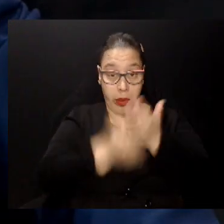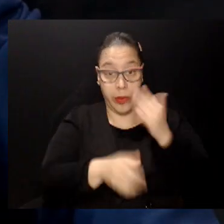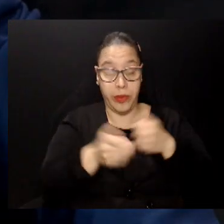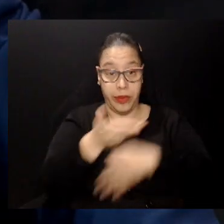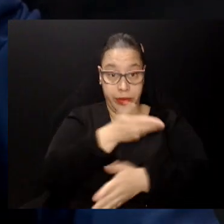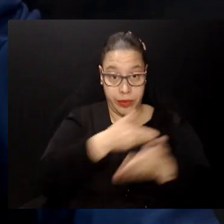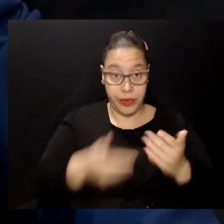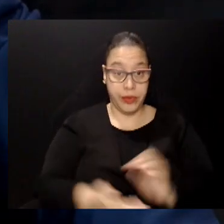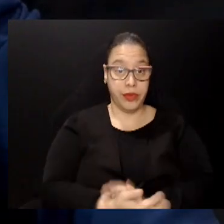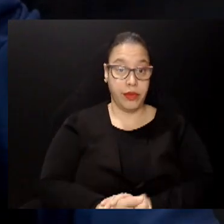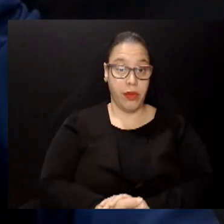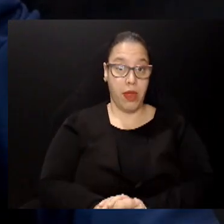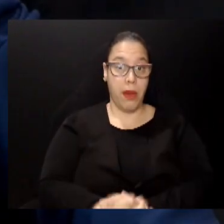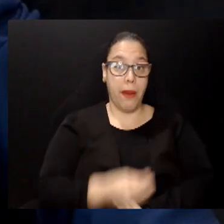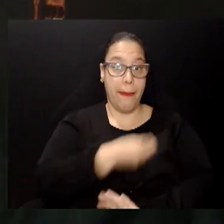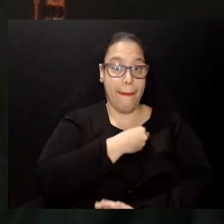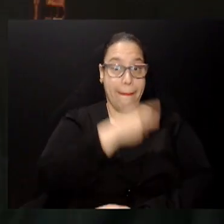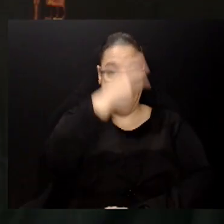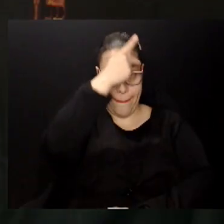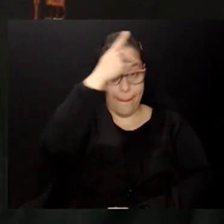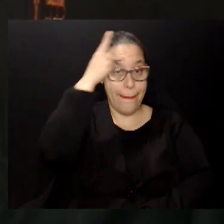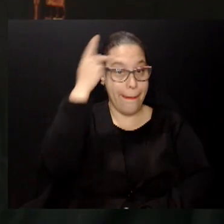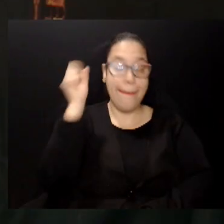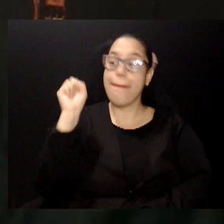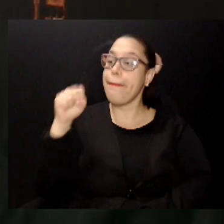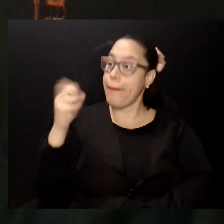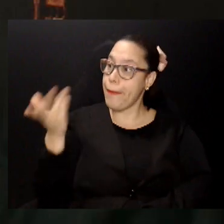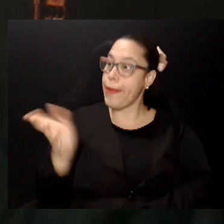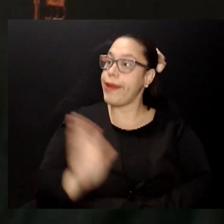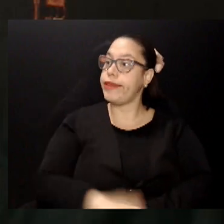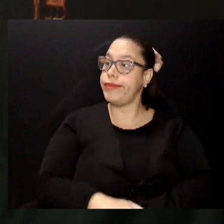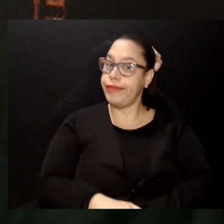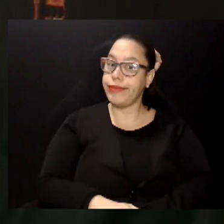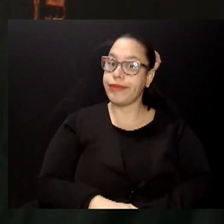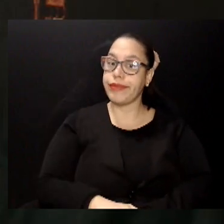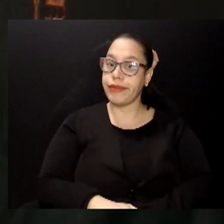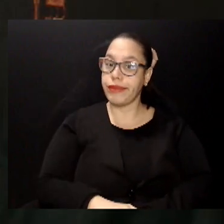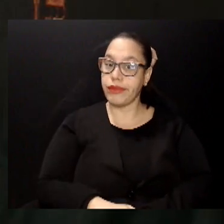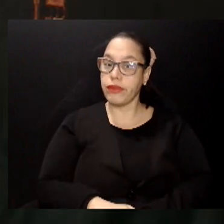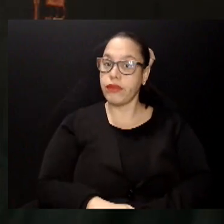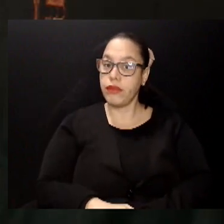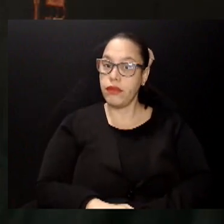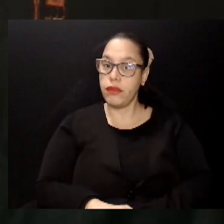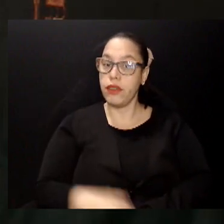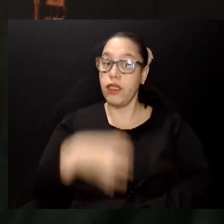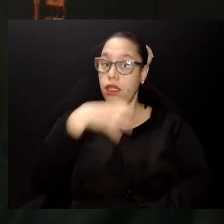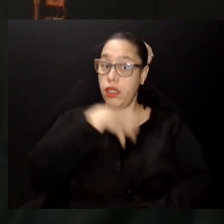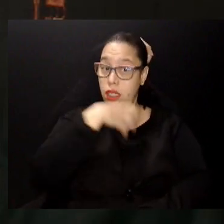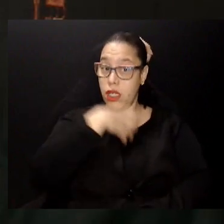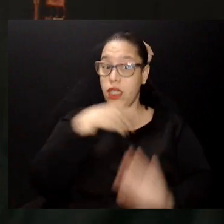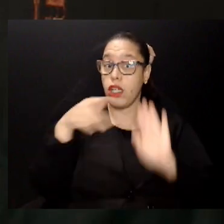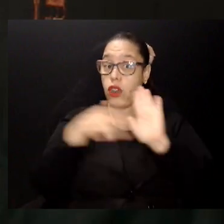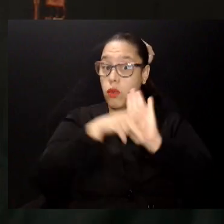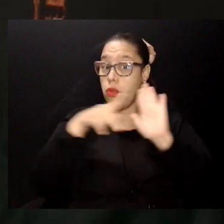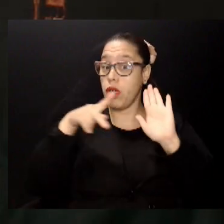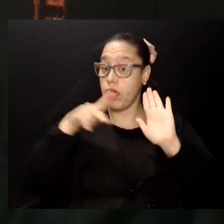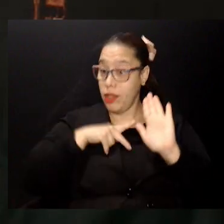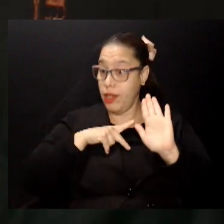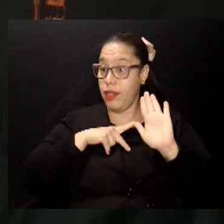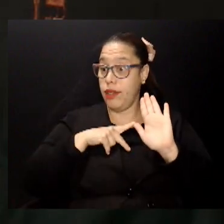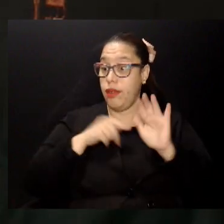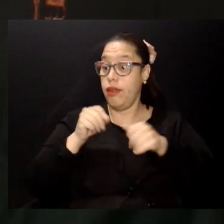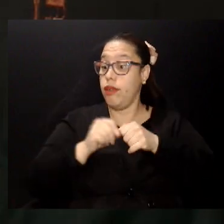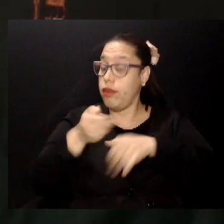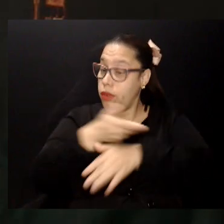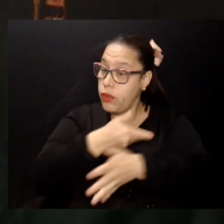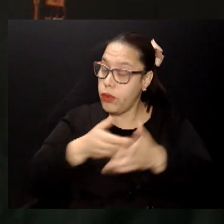da vida das pessoas. A gente é um ponto bem interessante a sensação de pertencimento e querer fazer parte do grupo,